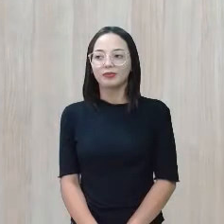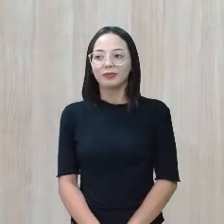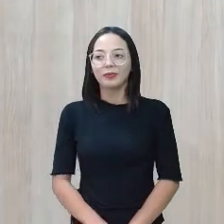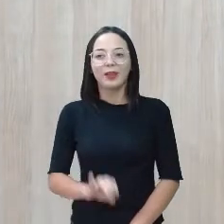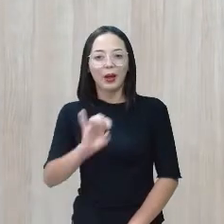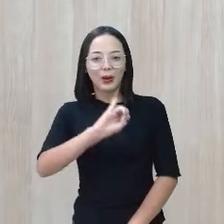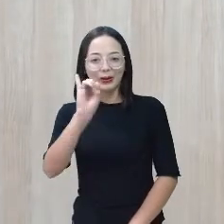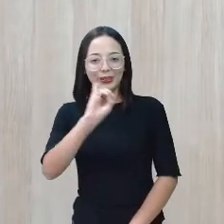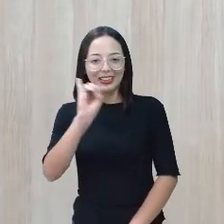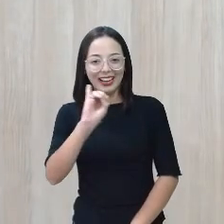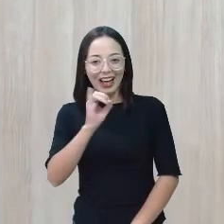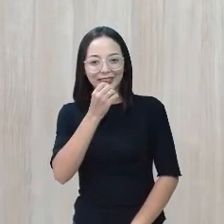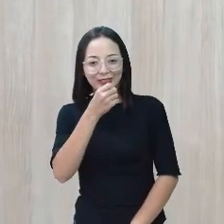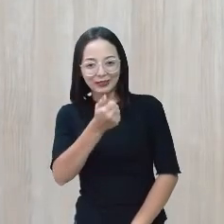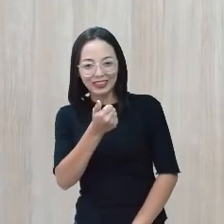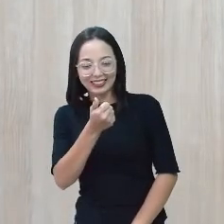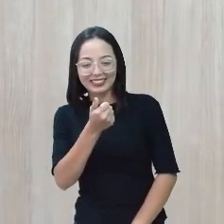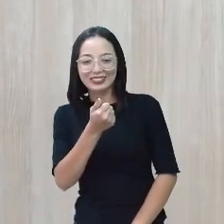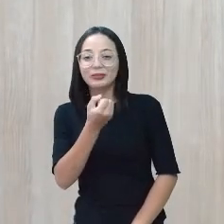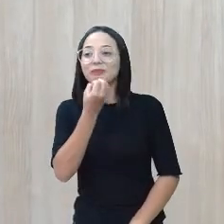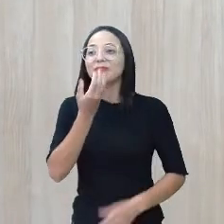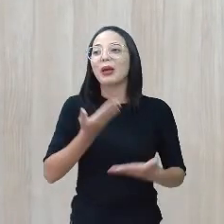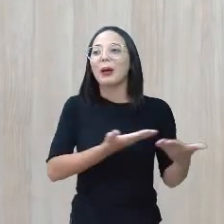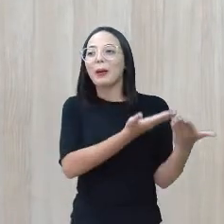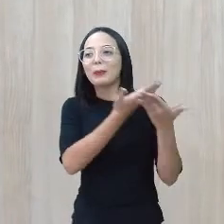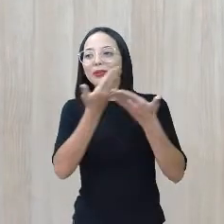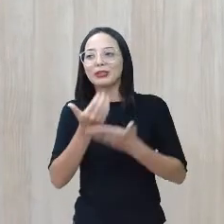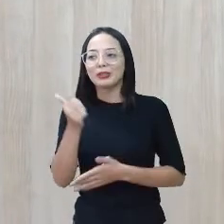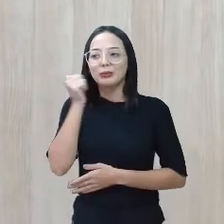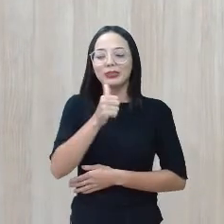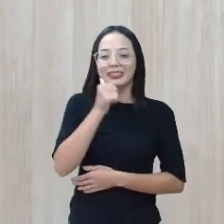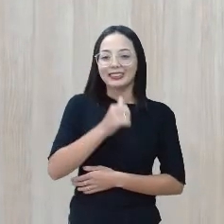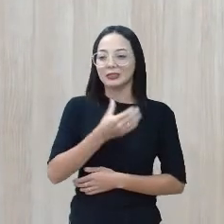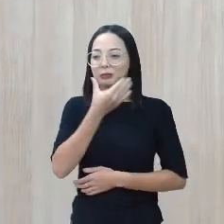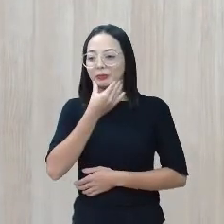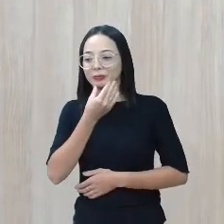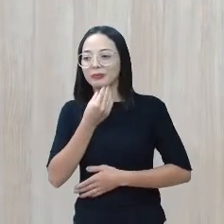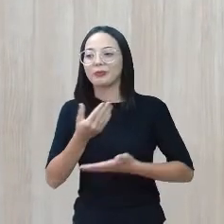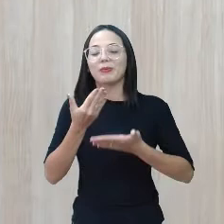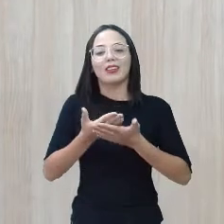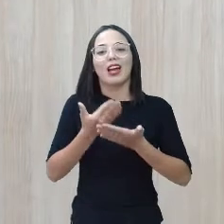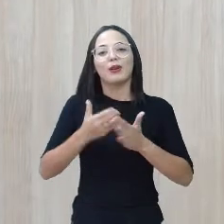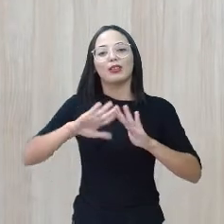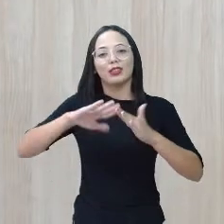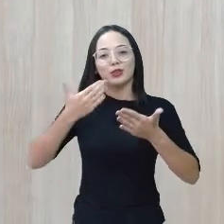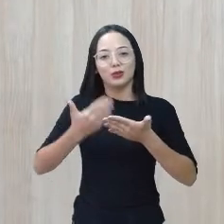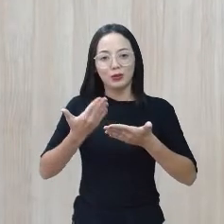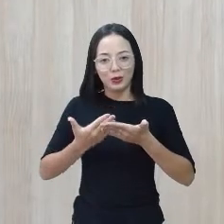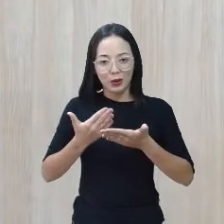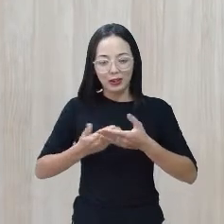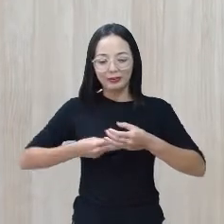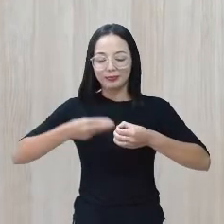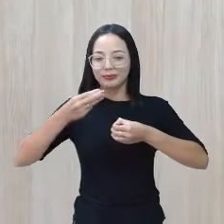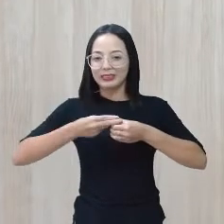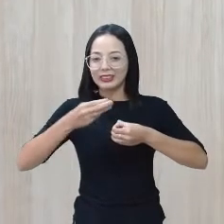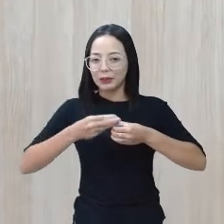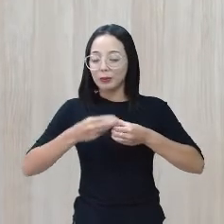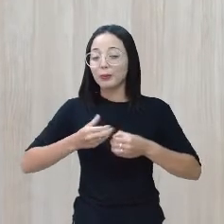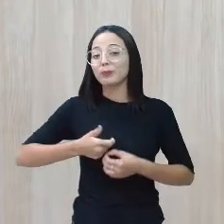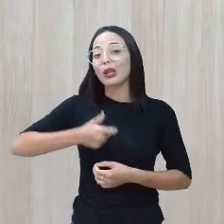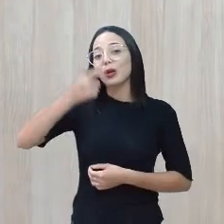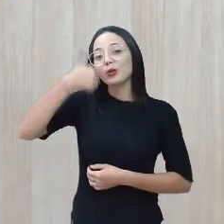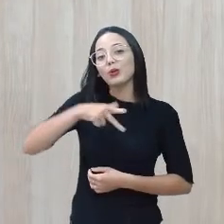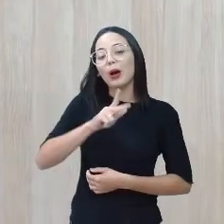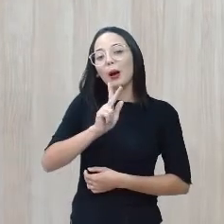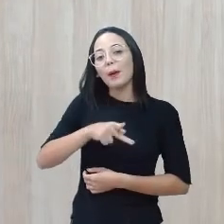Olá pessoal, tudo bem com vocês? Bem-vindos e bem-vindas a mais uma aula da Escola Municipal para Aulas Digitais. Sou a